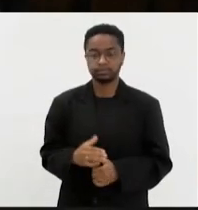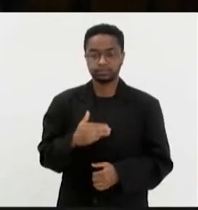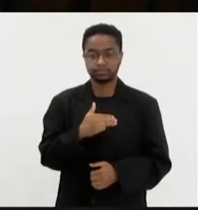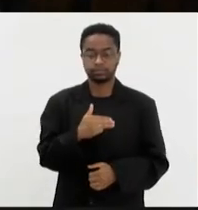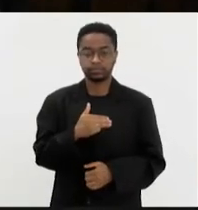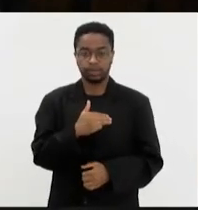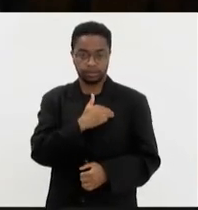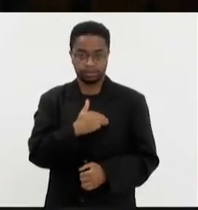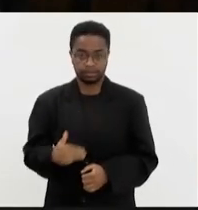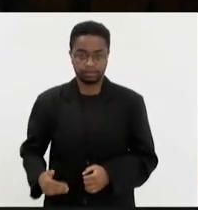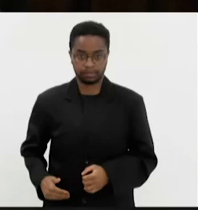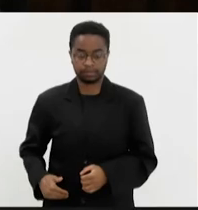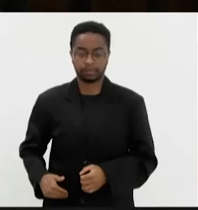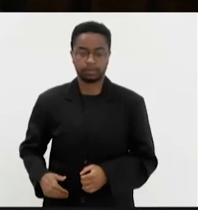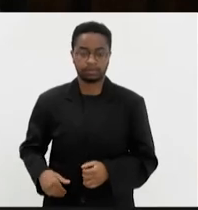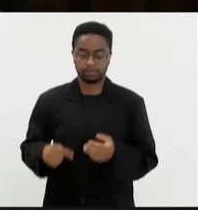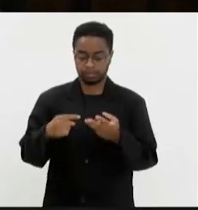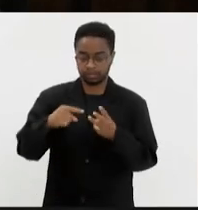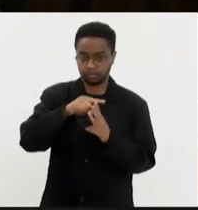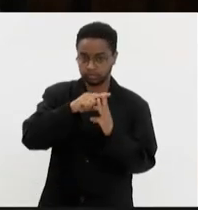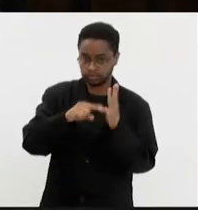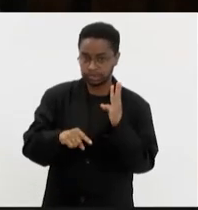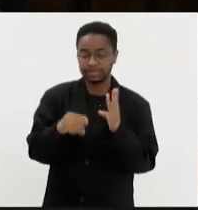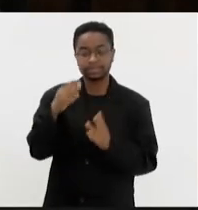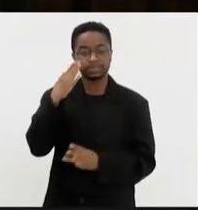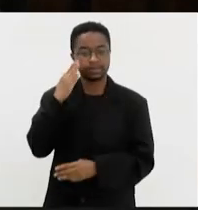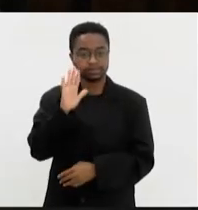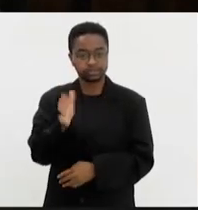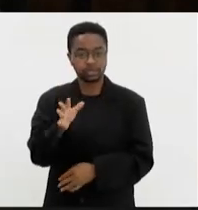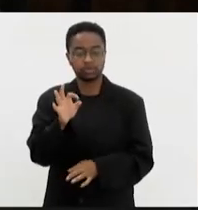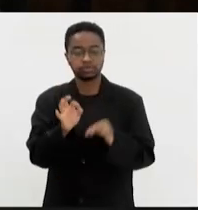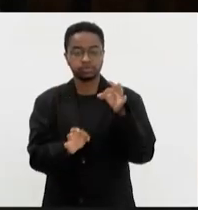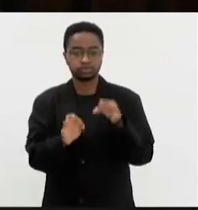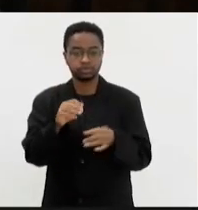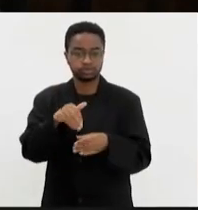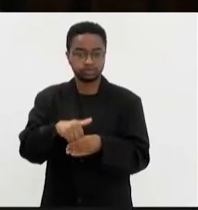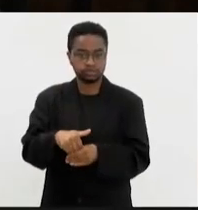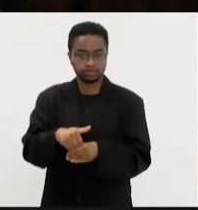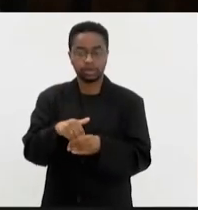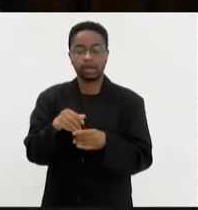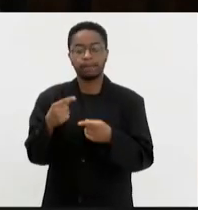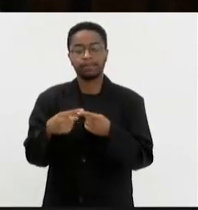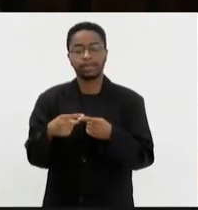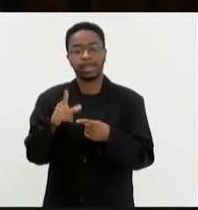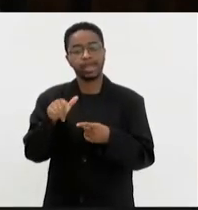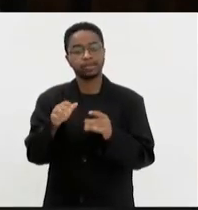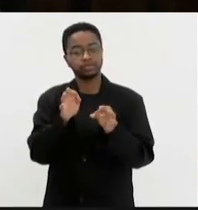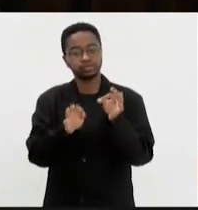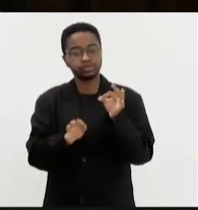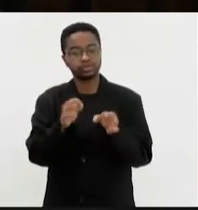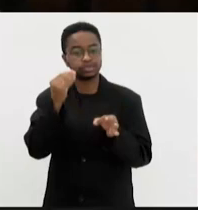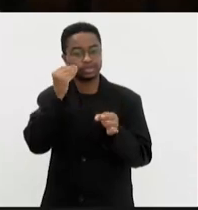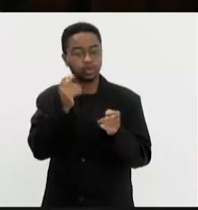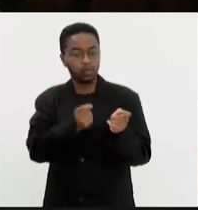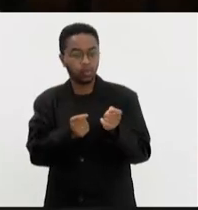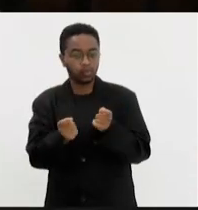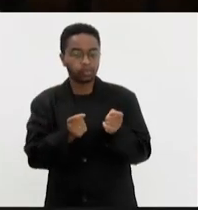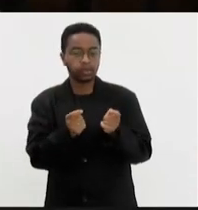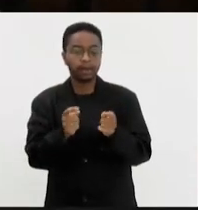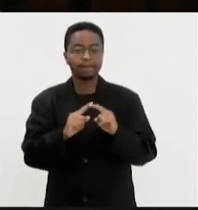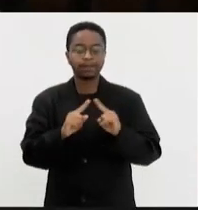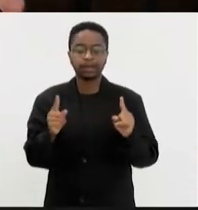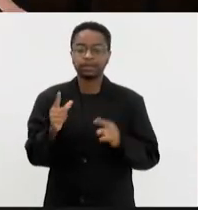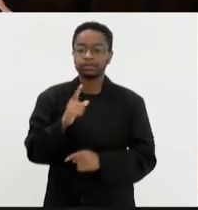o ministro al ministra edilen sabem que a justiça eleitoral até por ser uma Justiça de contingência ela lida com um